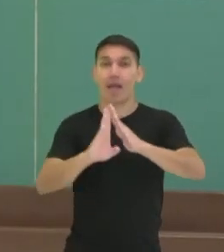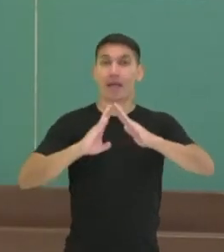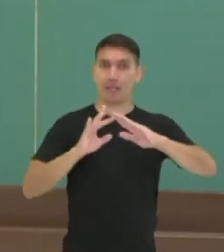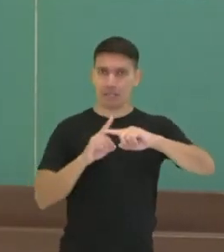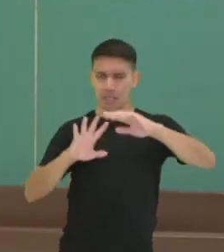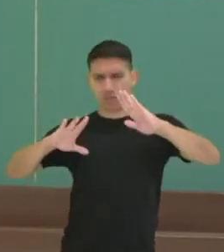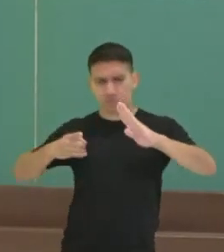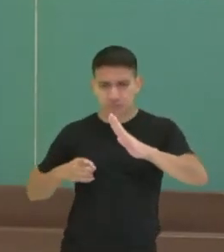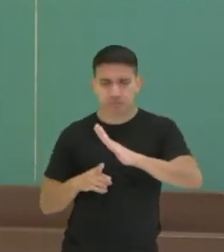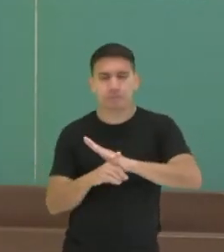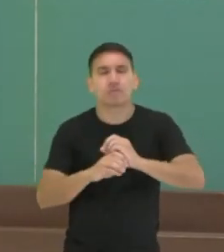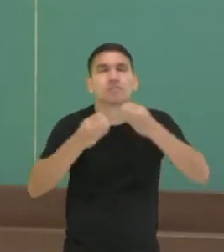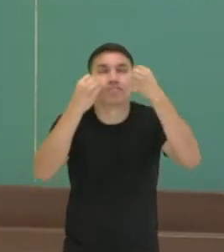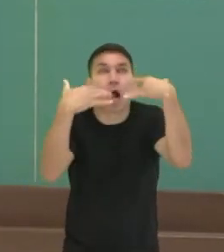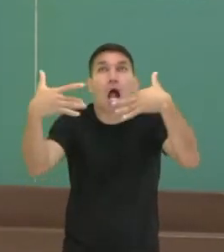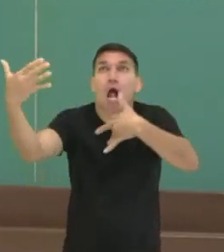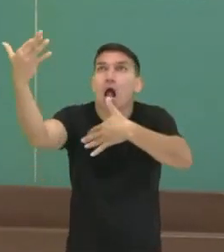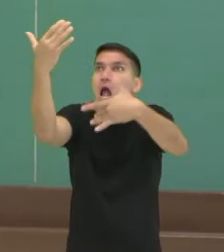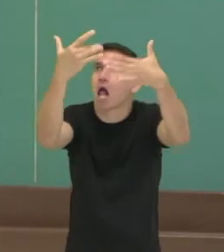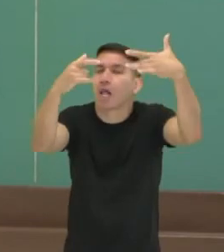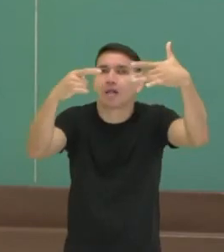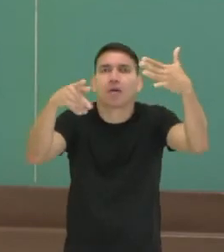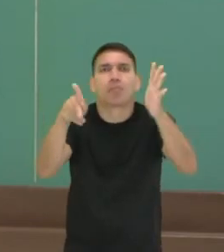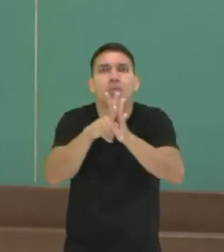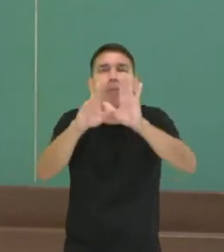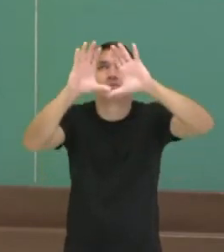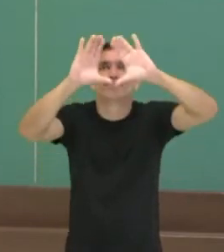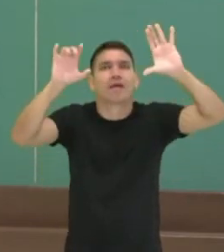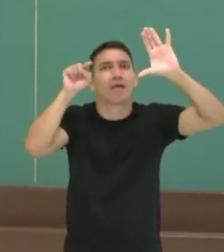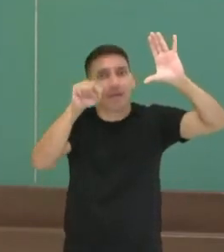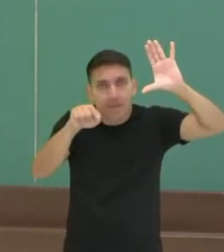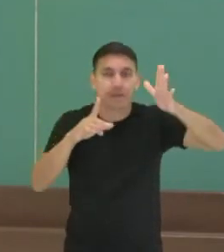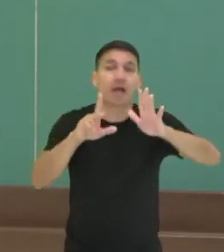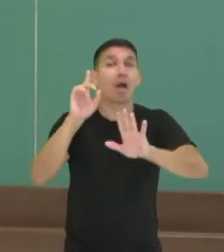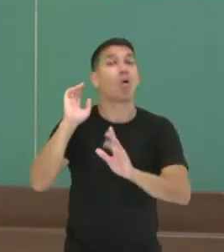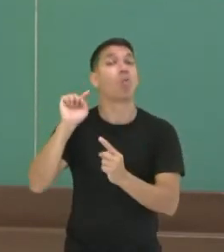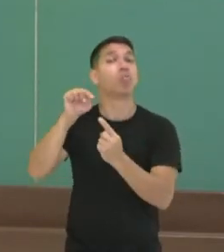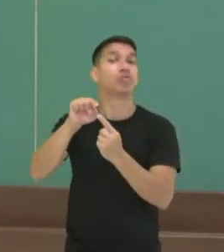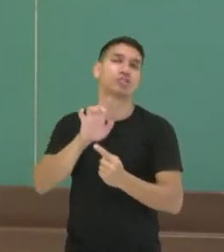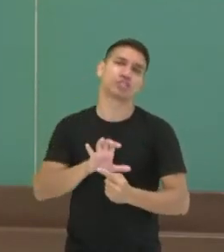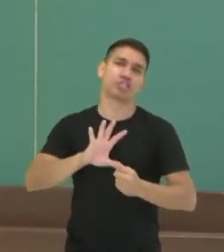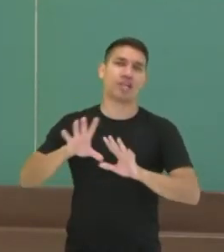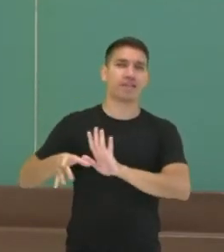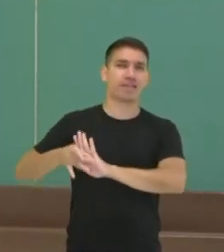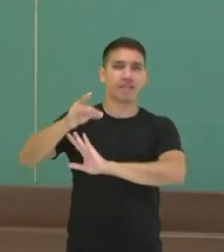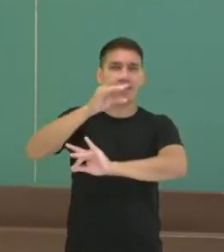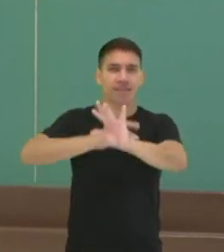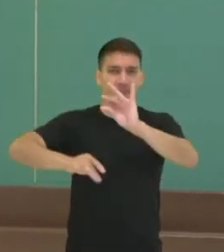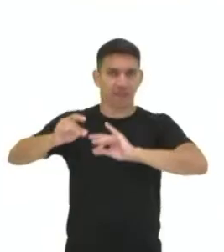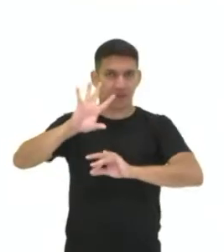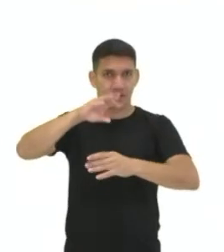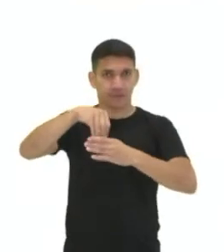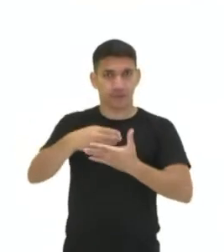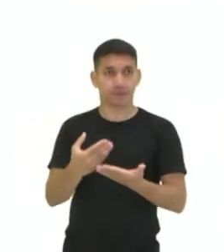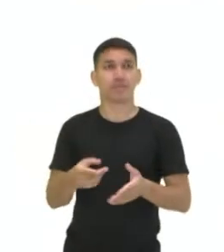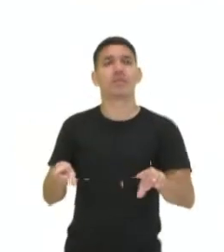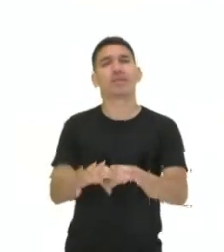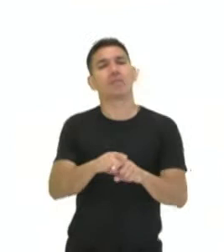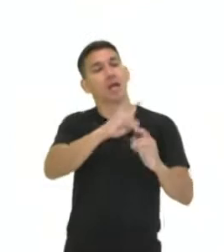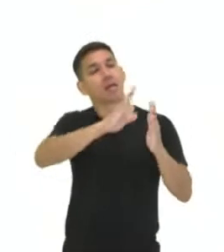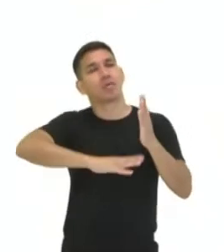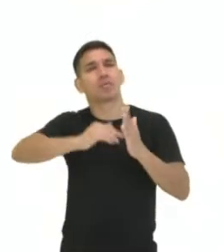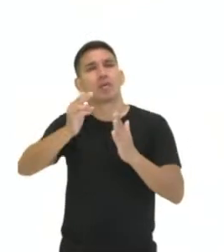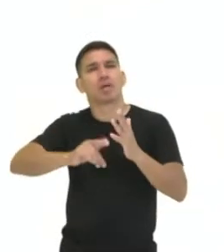ela estivesse olhando o próprio céu. Essa era o ideal da ornamentação dentro das igrejas. E nós temos as iluminuras, que eram